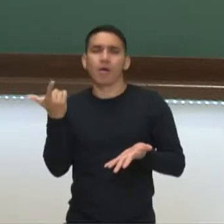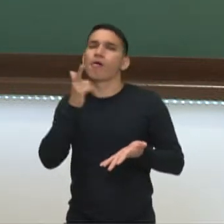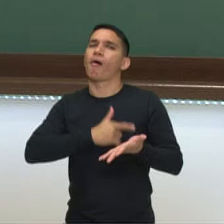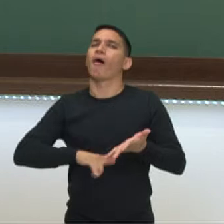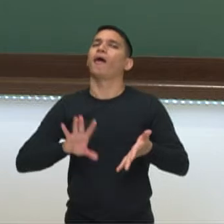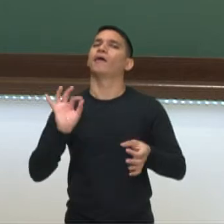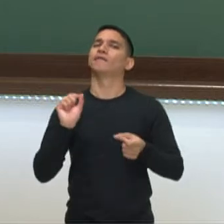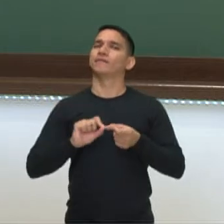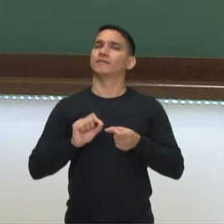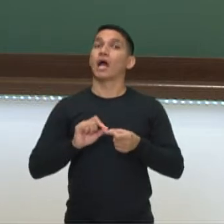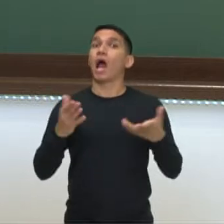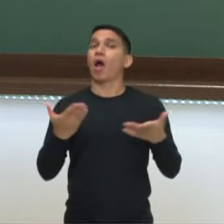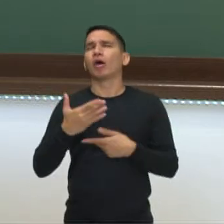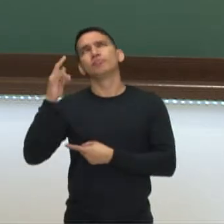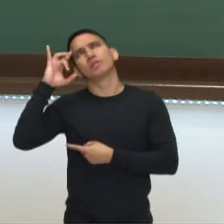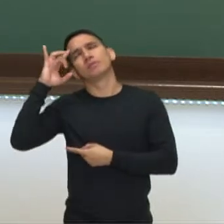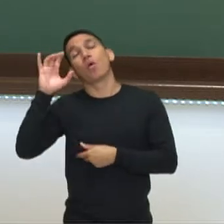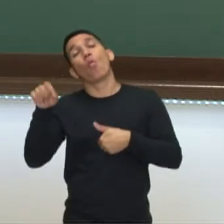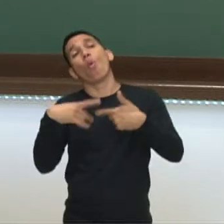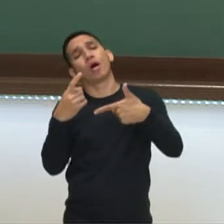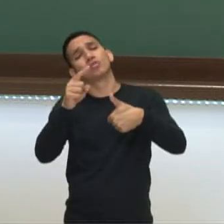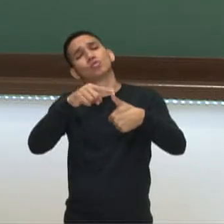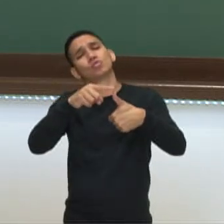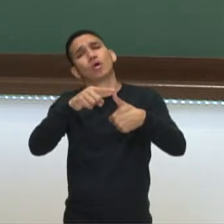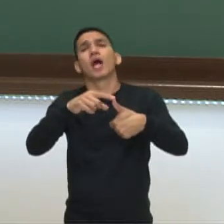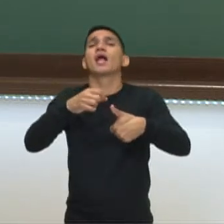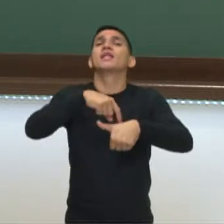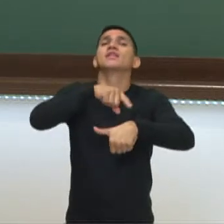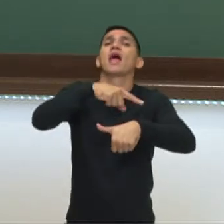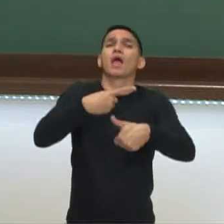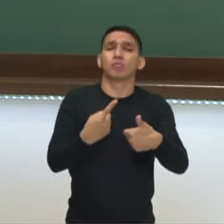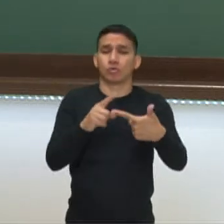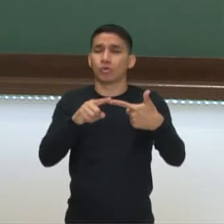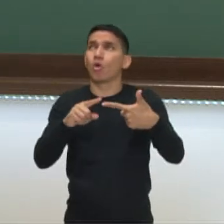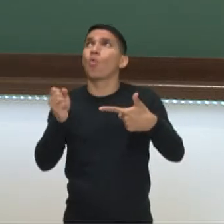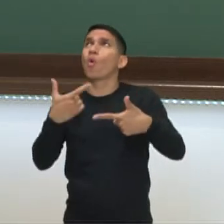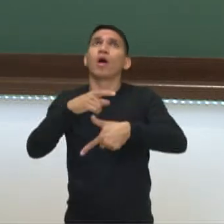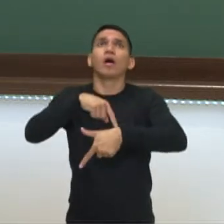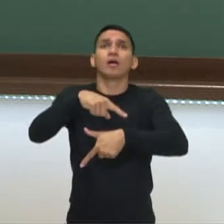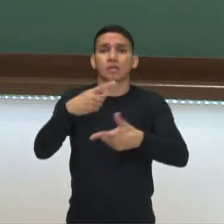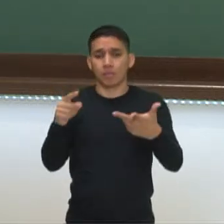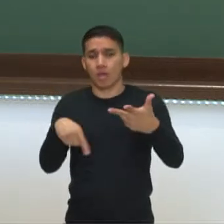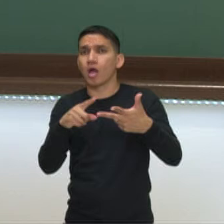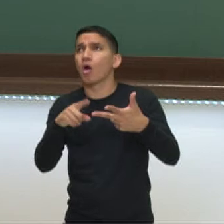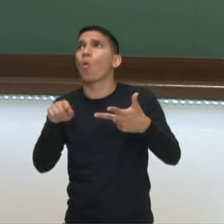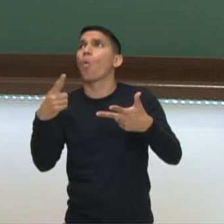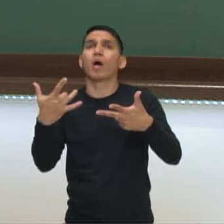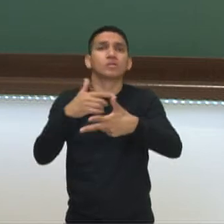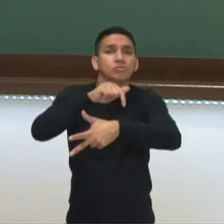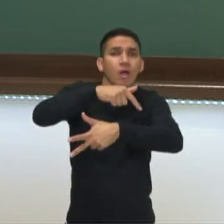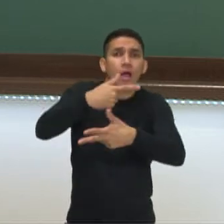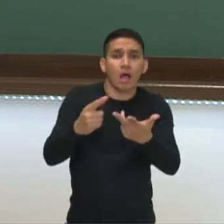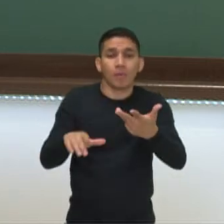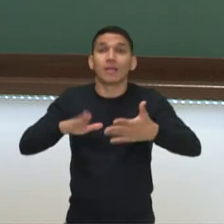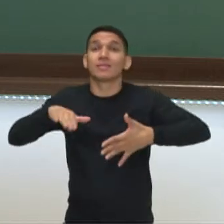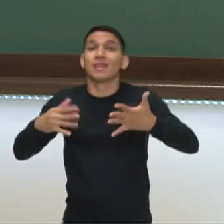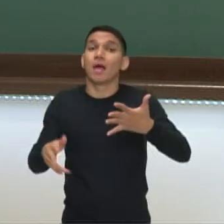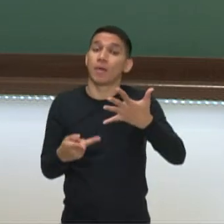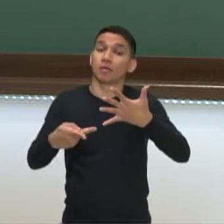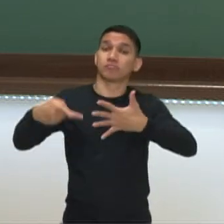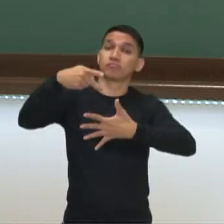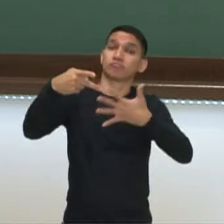eu vou pensar quanto tempo, né, eu vou investir em cada tarefa ou em cada compromisso de acordo com a ordem de prioridade e